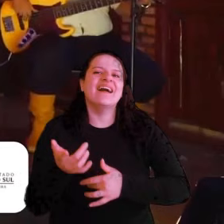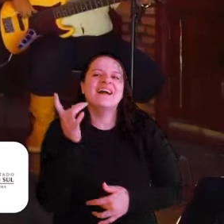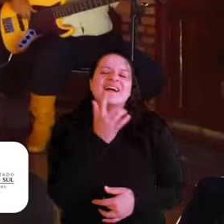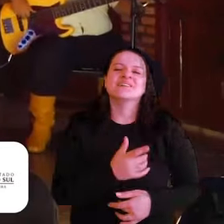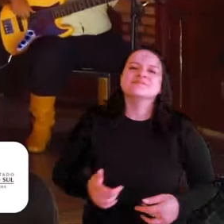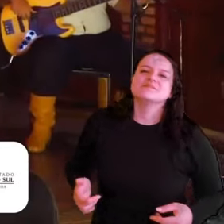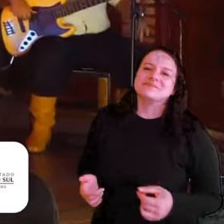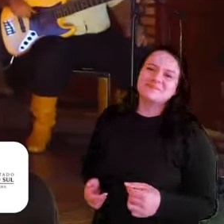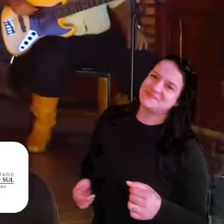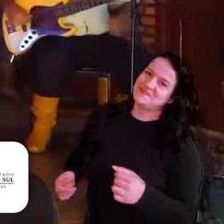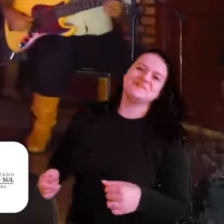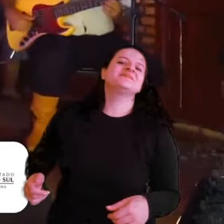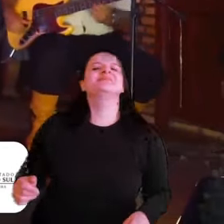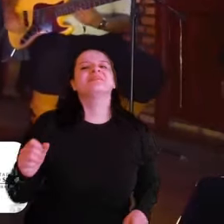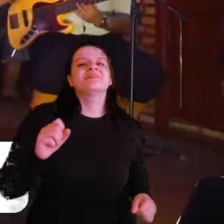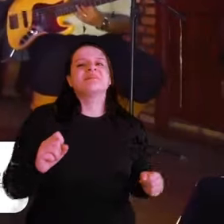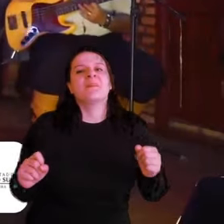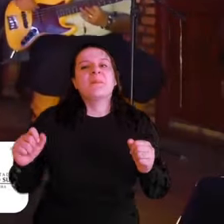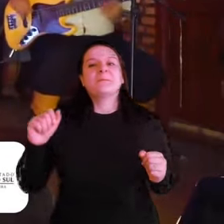bom. Vai ter que é bom.